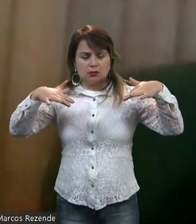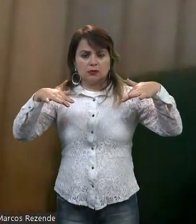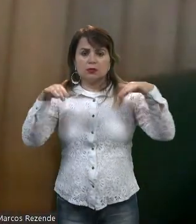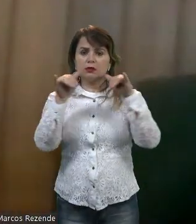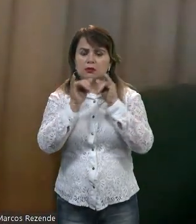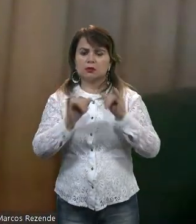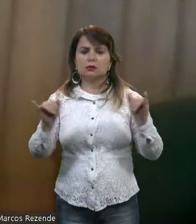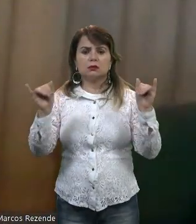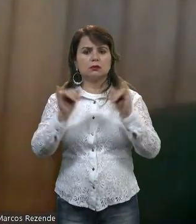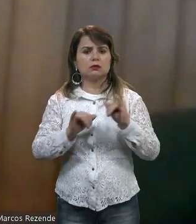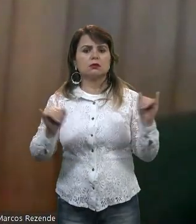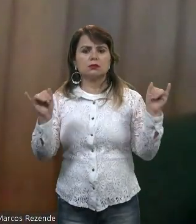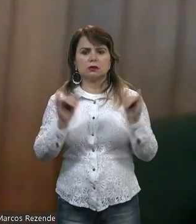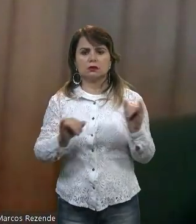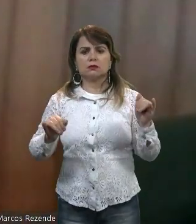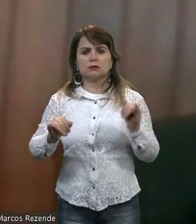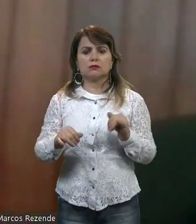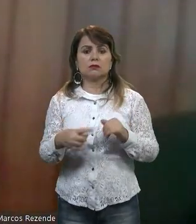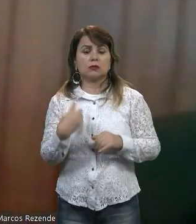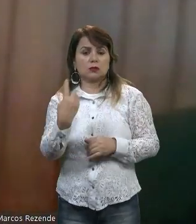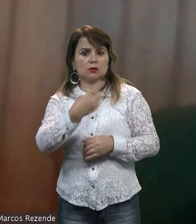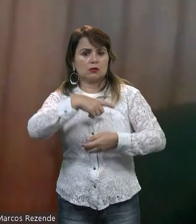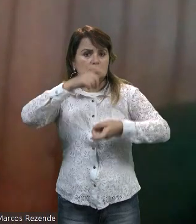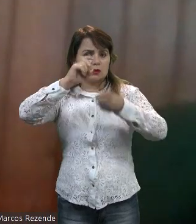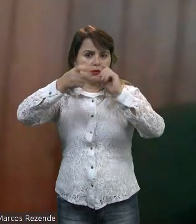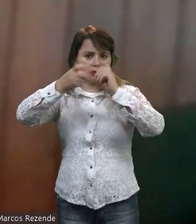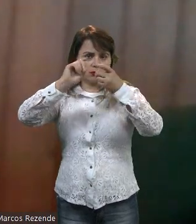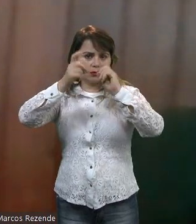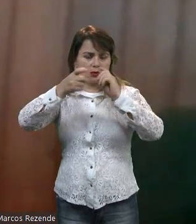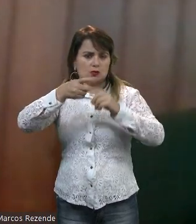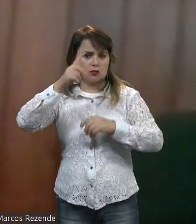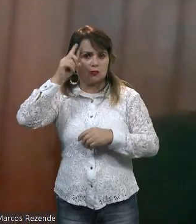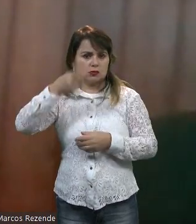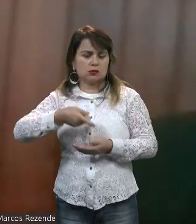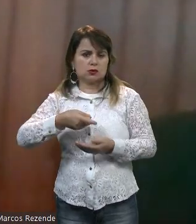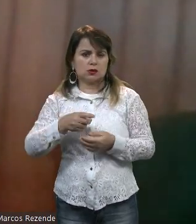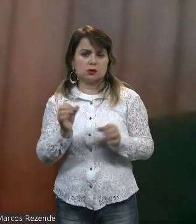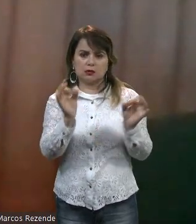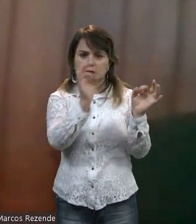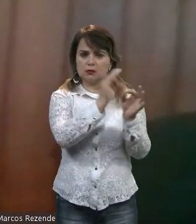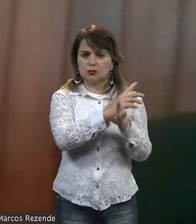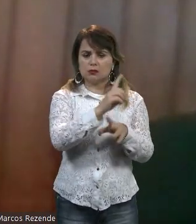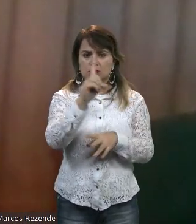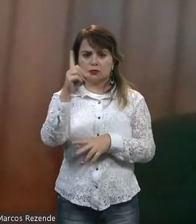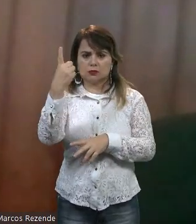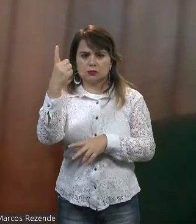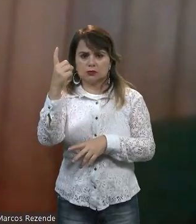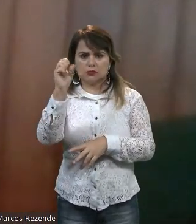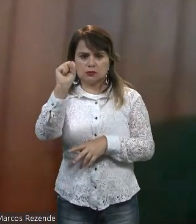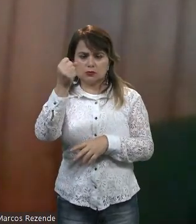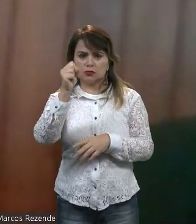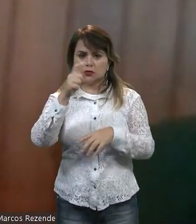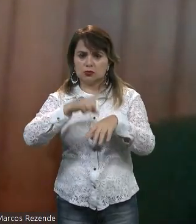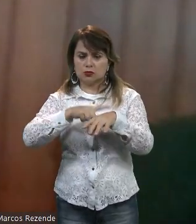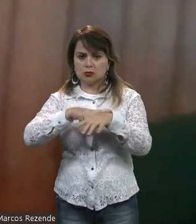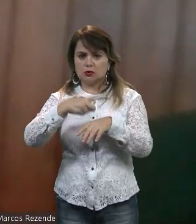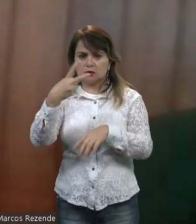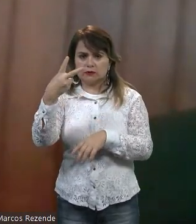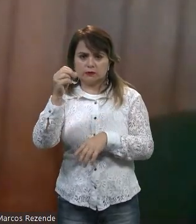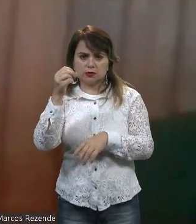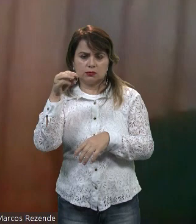o plenário, que a nossa sessão ordinária, ela se encerra às 18 horas e 20 minutos.